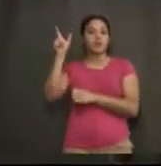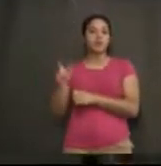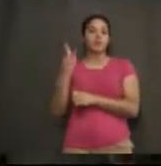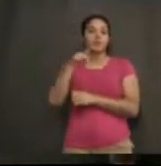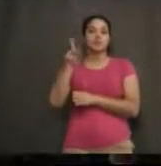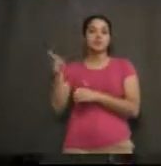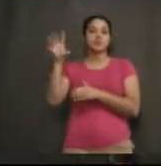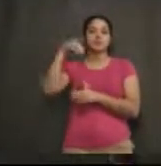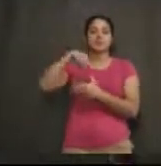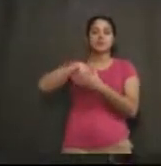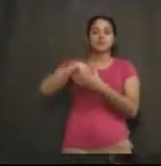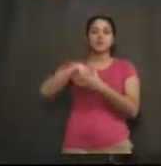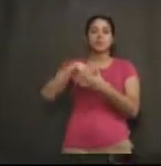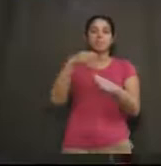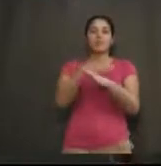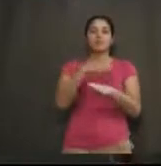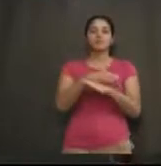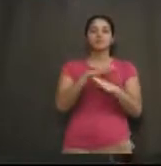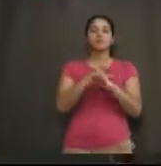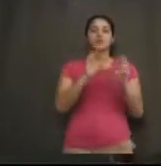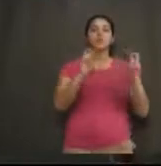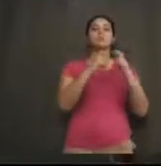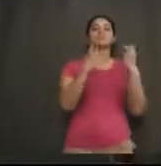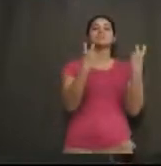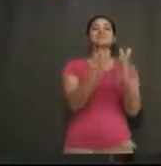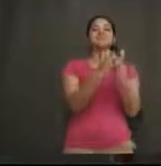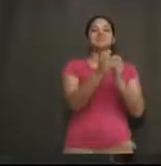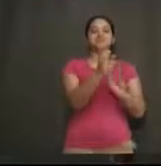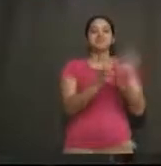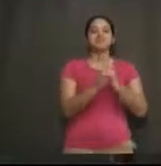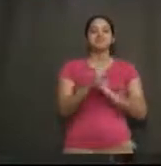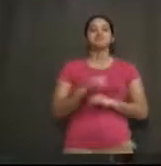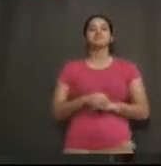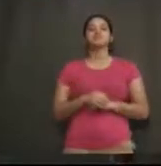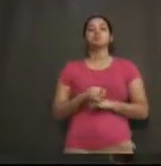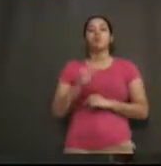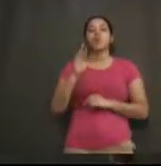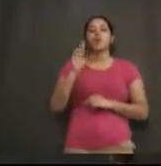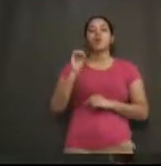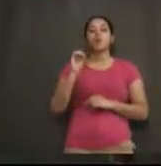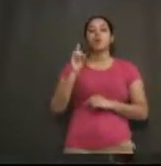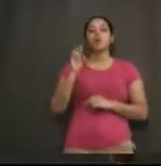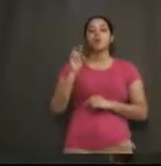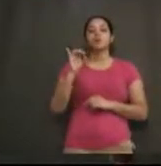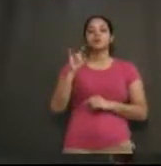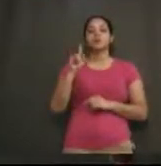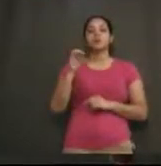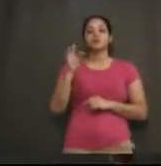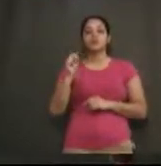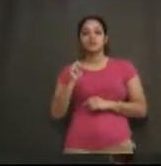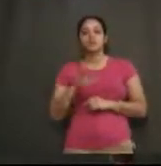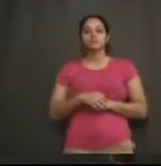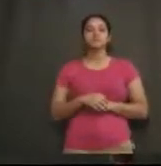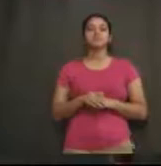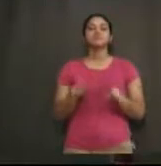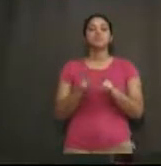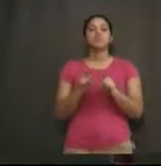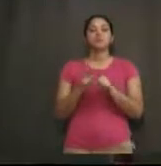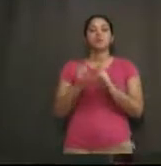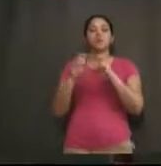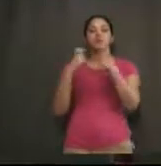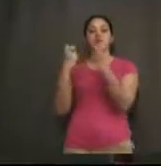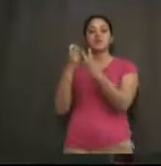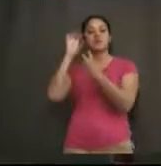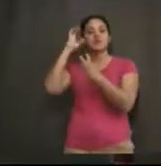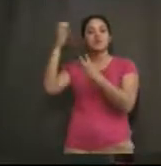comitê organizador, ao professor João Rodrigues, presidente do comitê organizador local, ao comitê